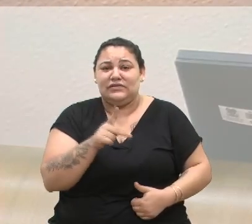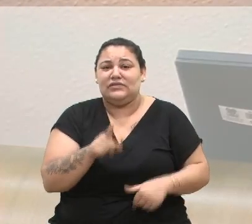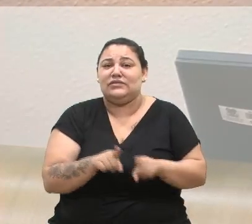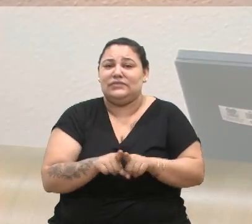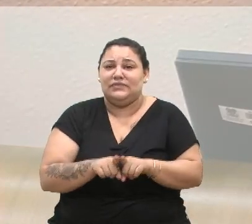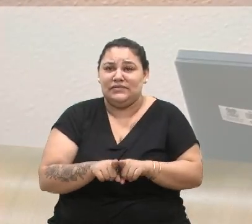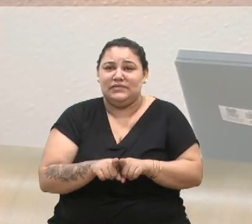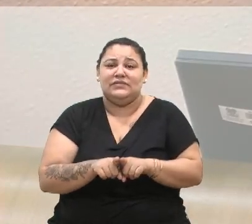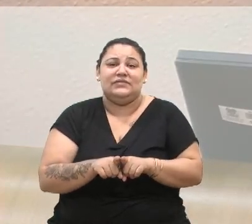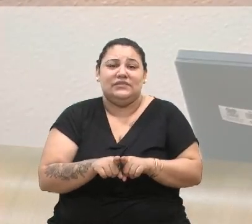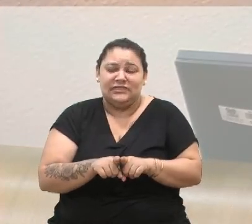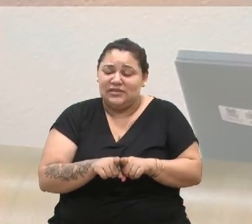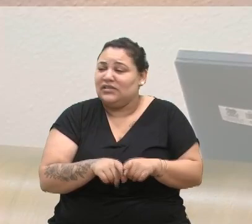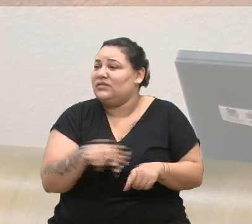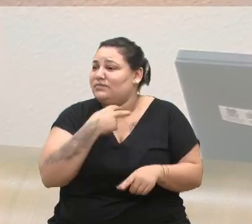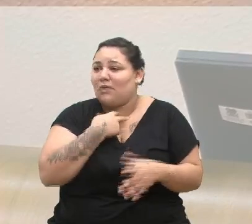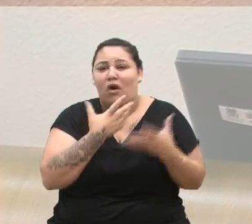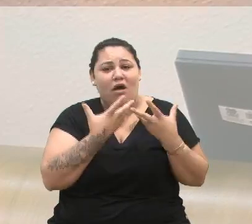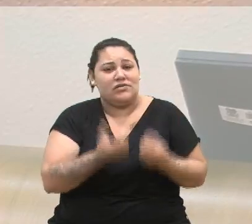é inadmissível.